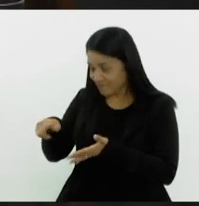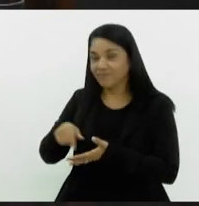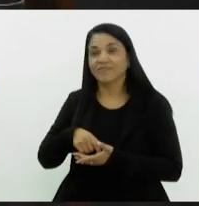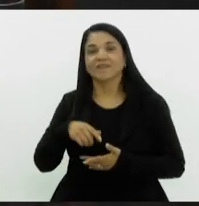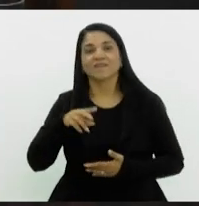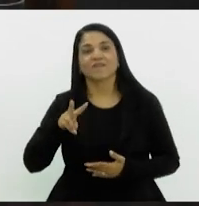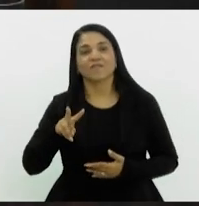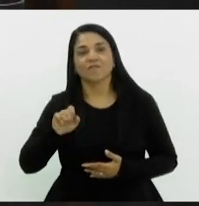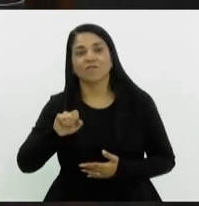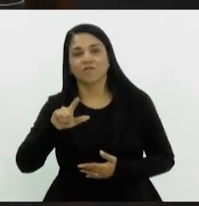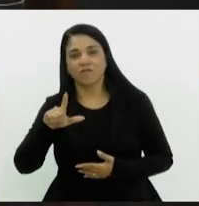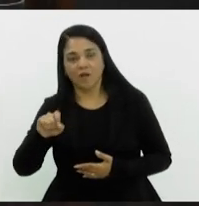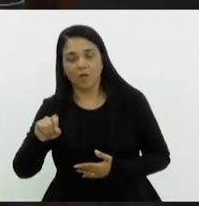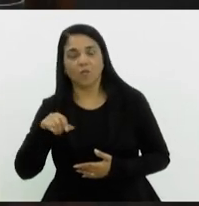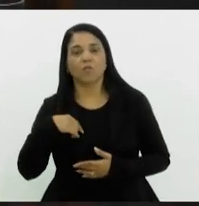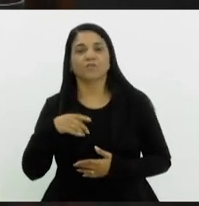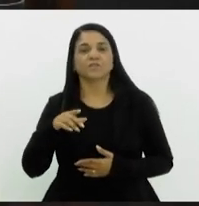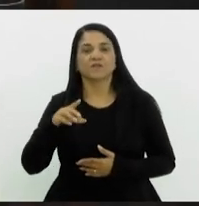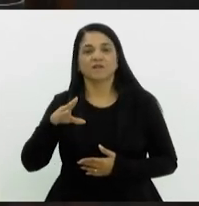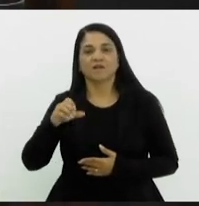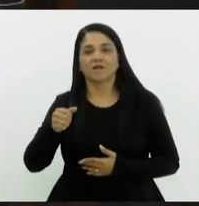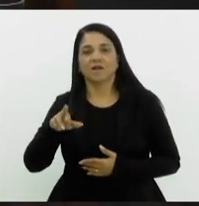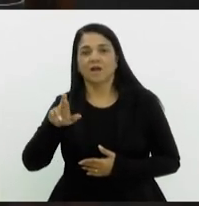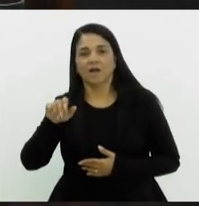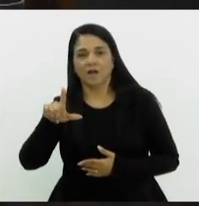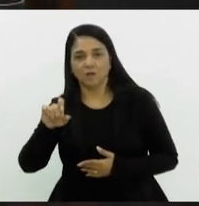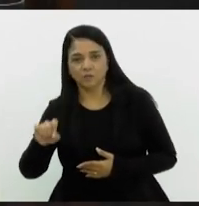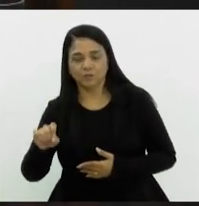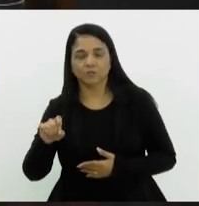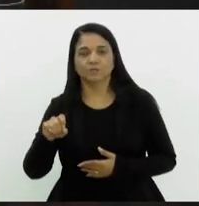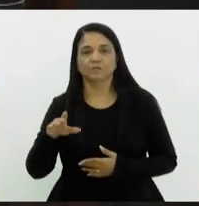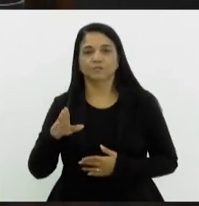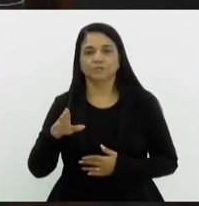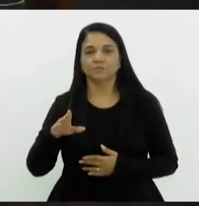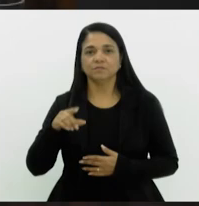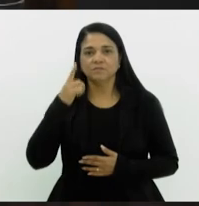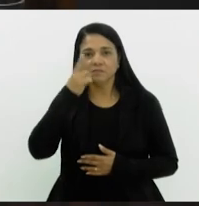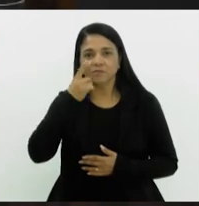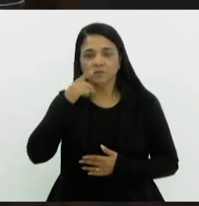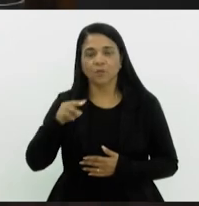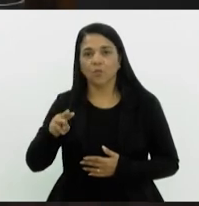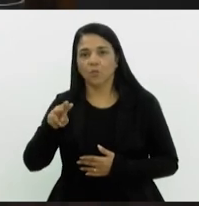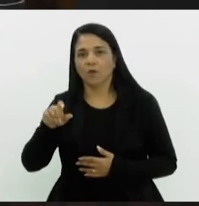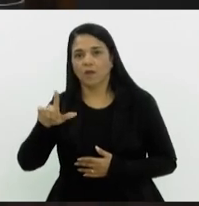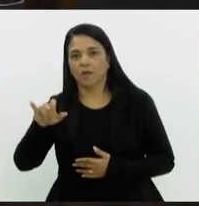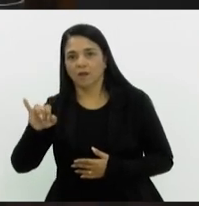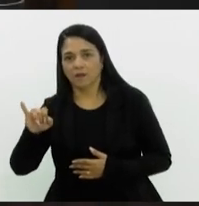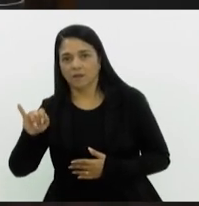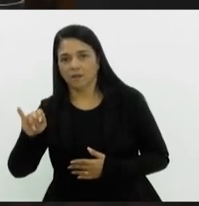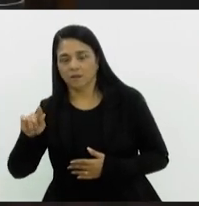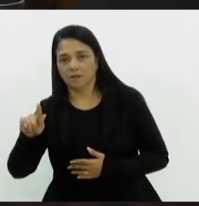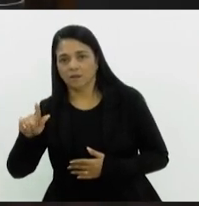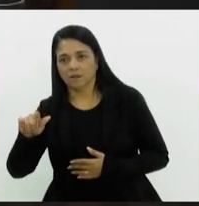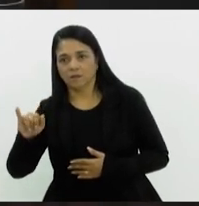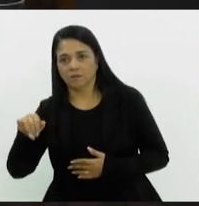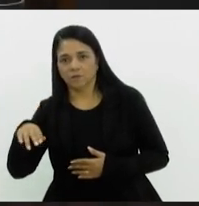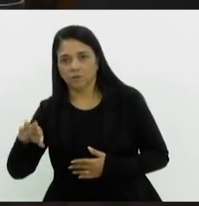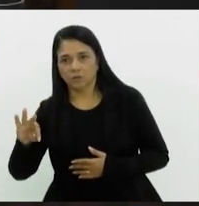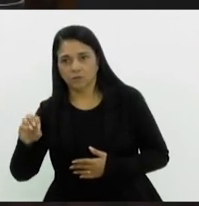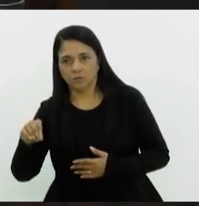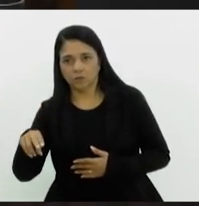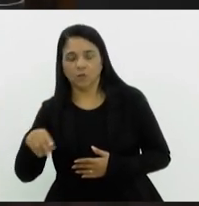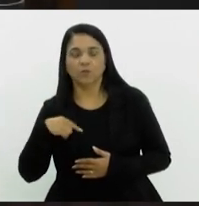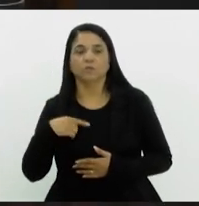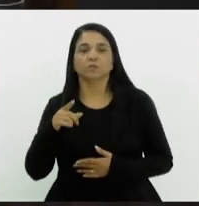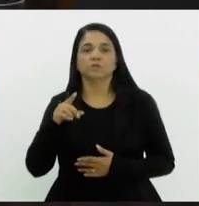Deputado Valdo Ceasa, deputado Carlos Augusto, deputado Wellington, o deputado Tandy